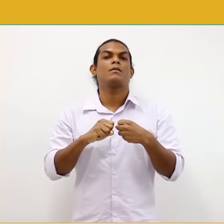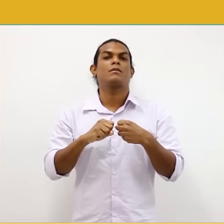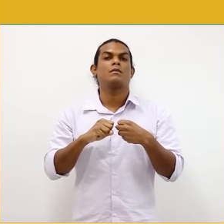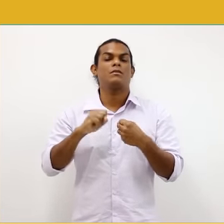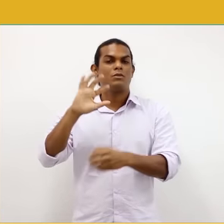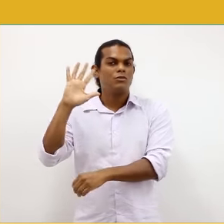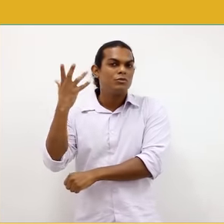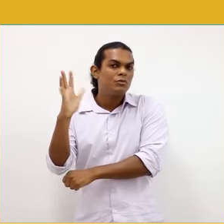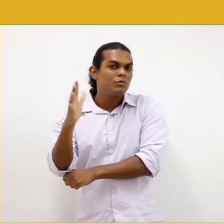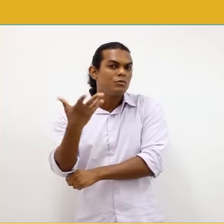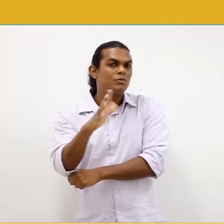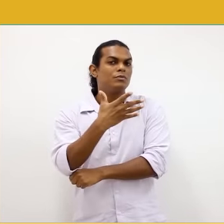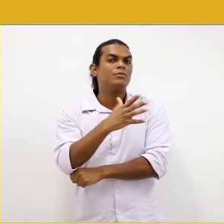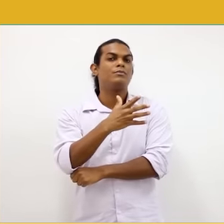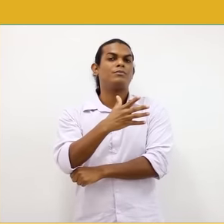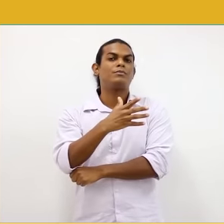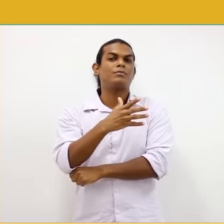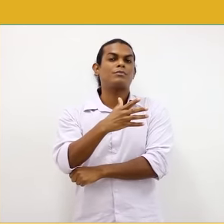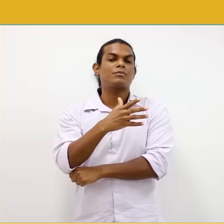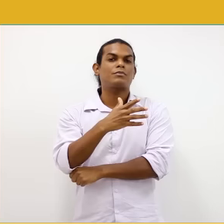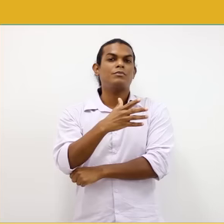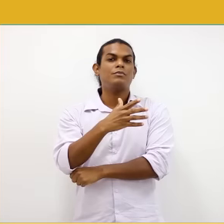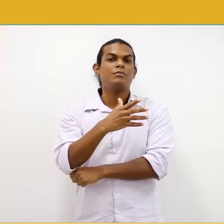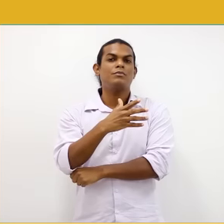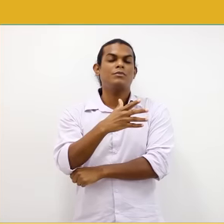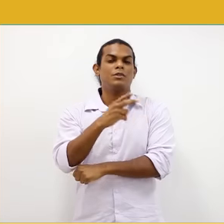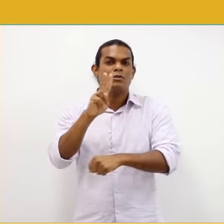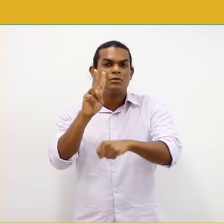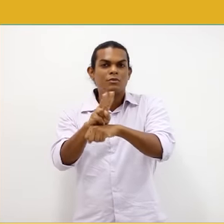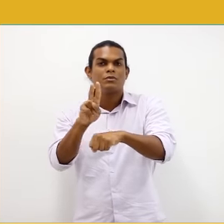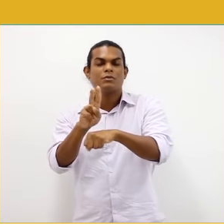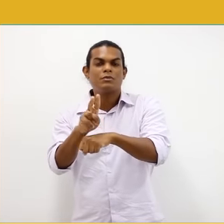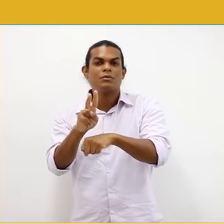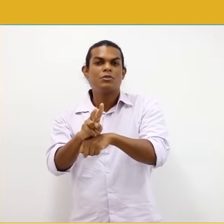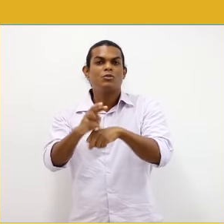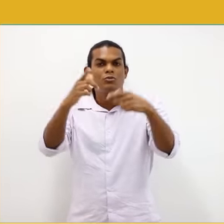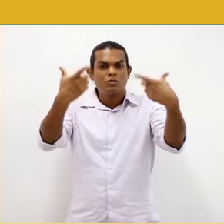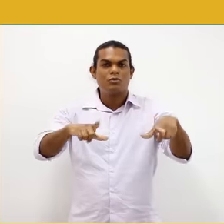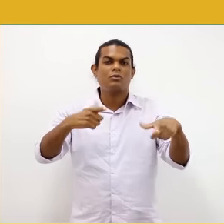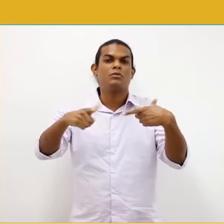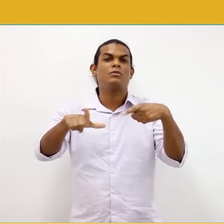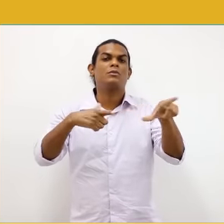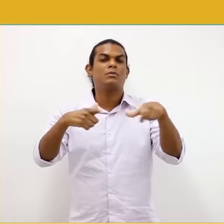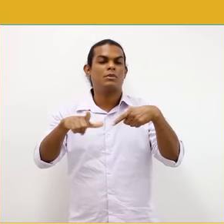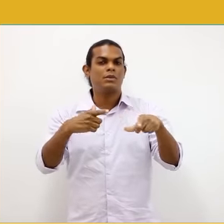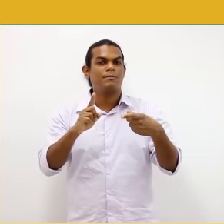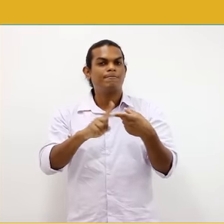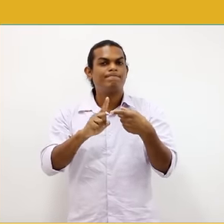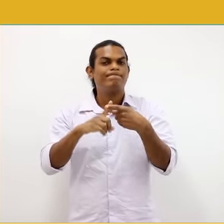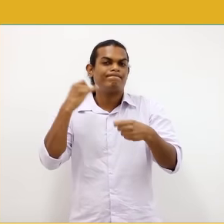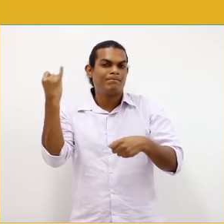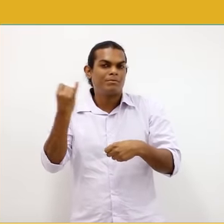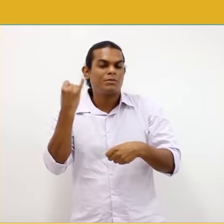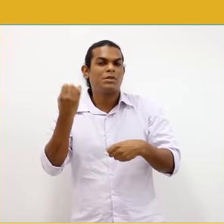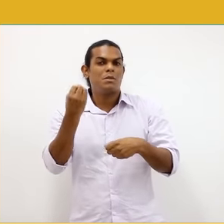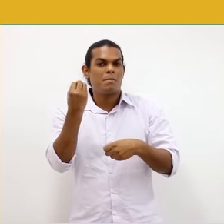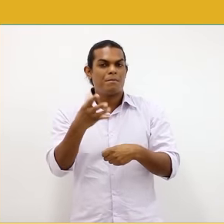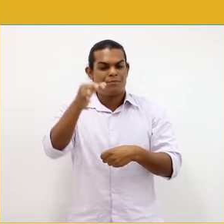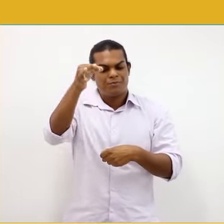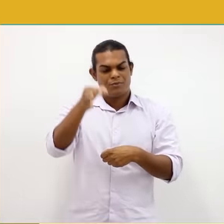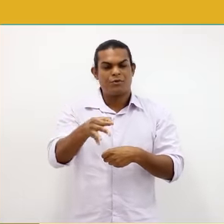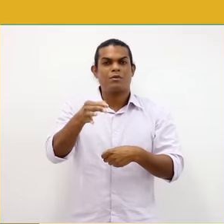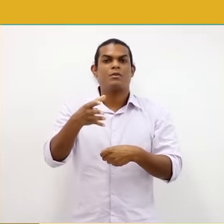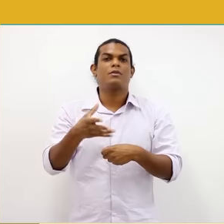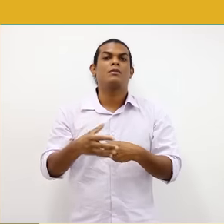trabalho, no sentido de que haja uma atividade, uma qualidade de vida sadia para o cidadão. Então no